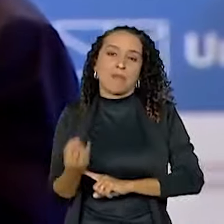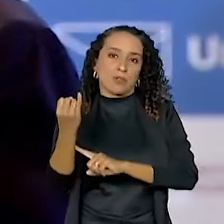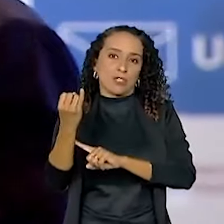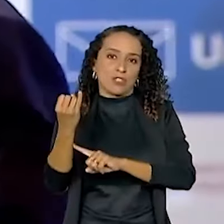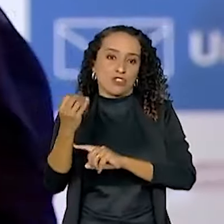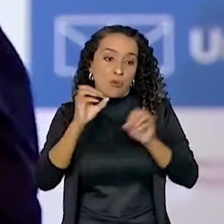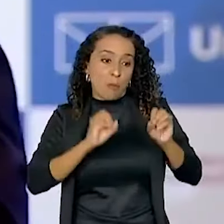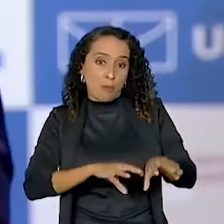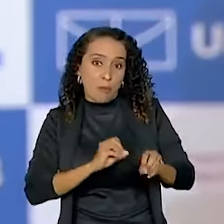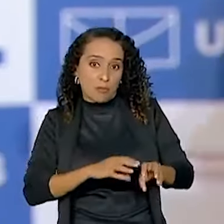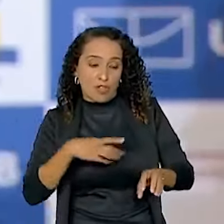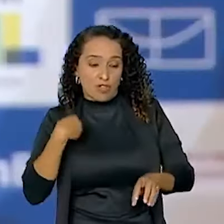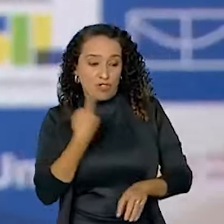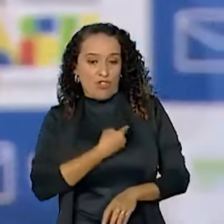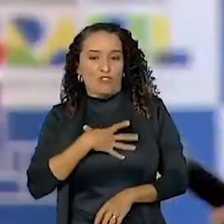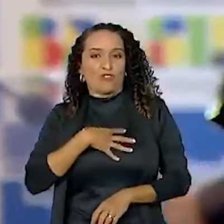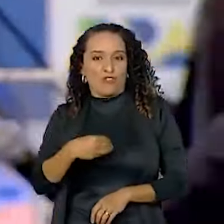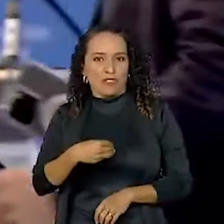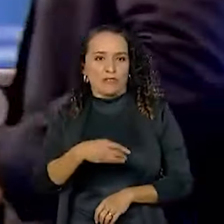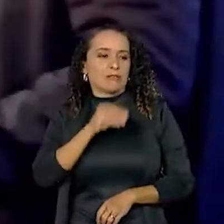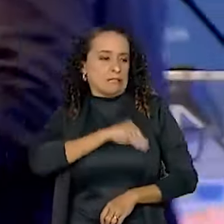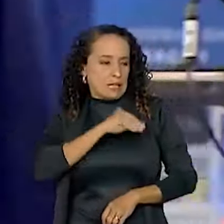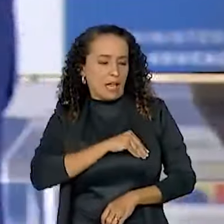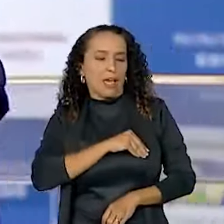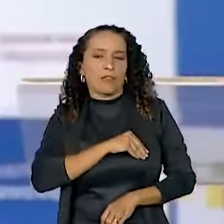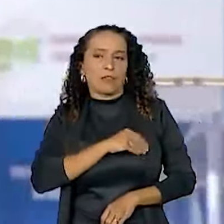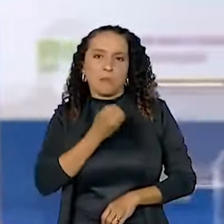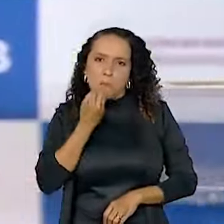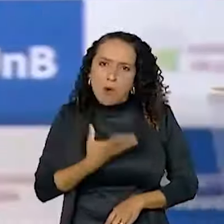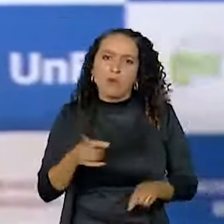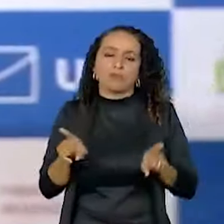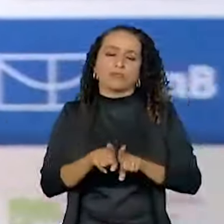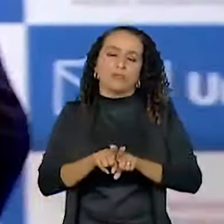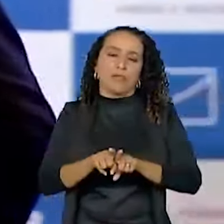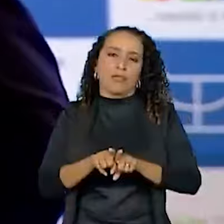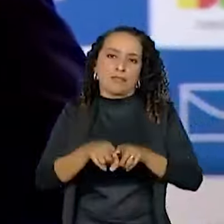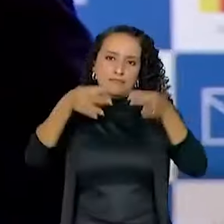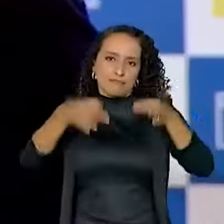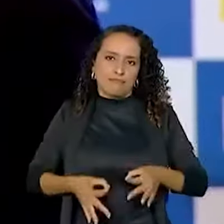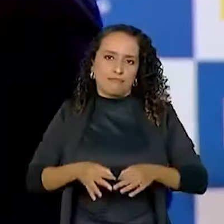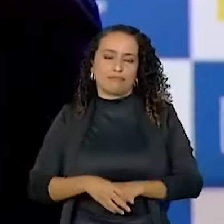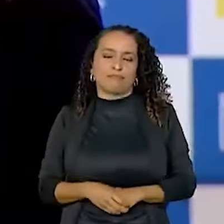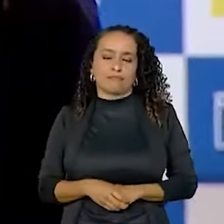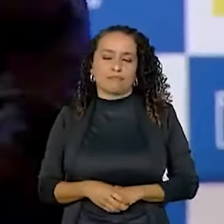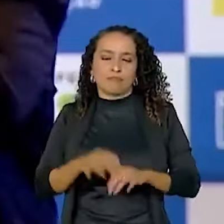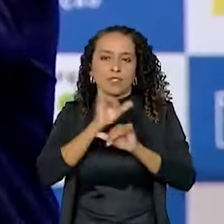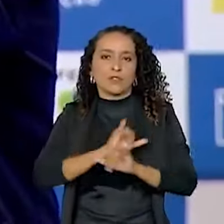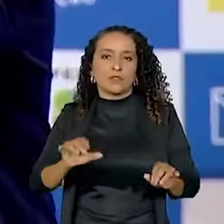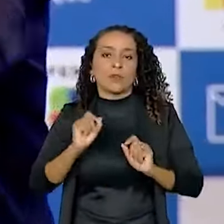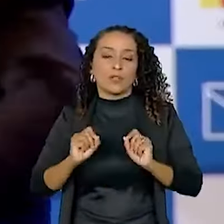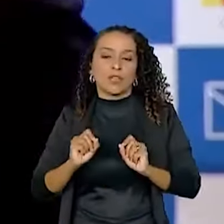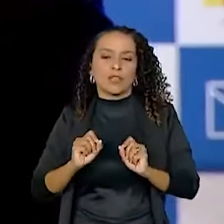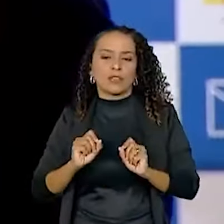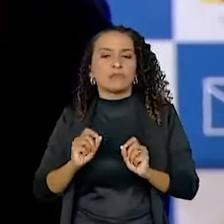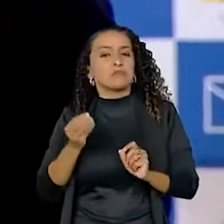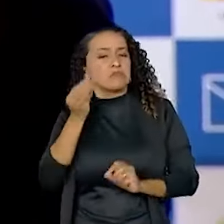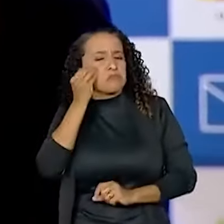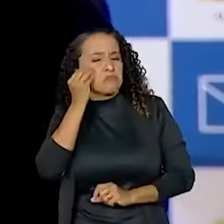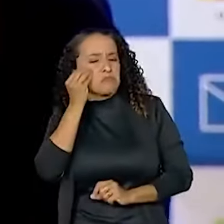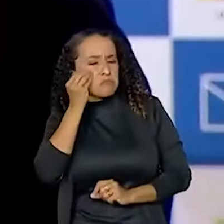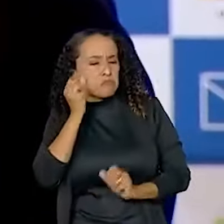nossos filhos, ele merece ganhar um bom salário. E eu queria dizer para vocês uma coisa. A gente pode fazer um